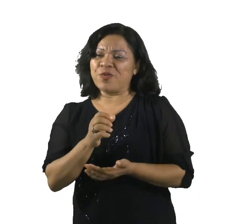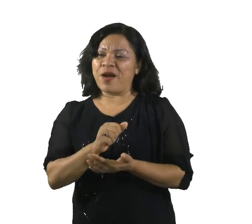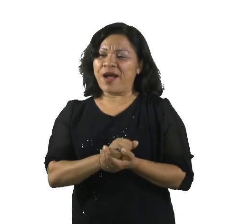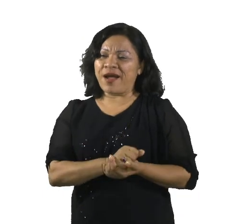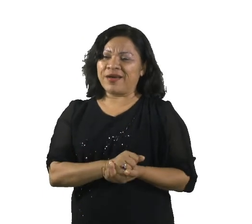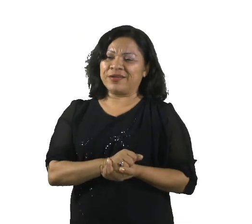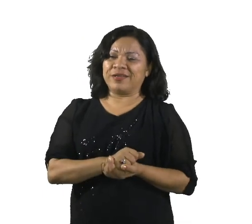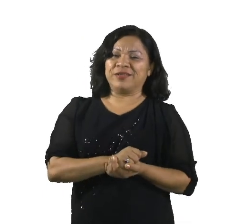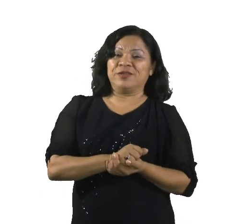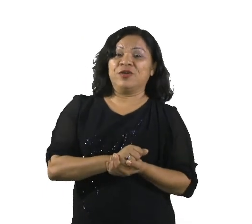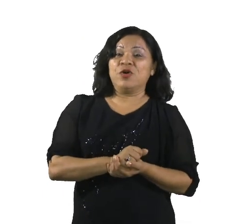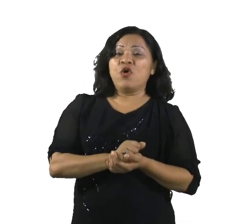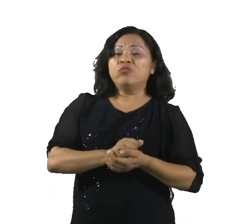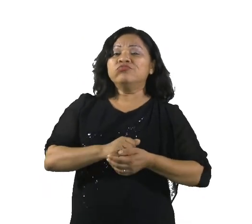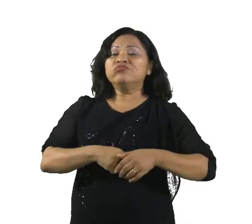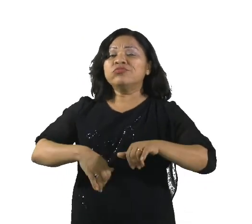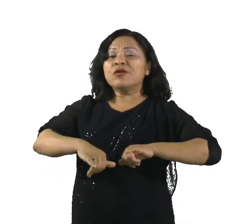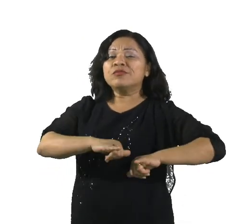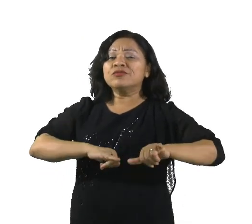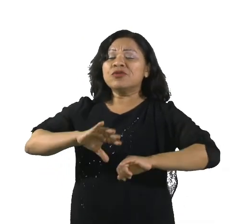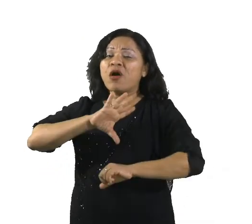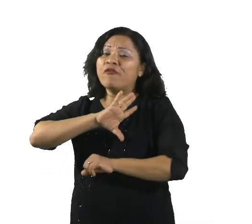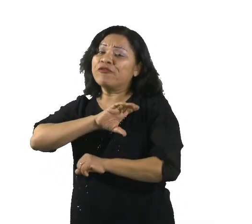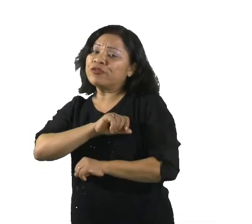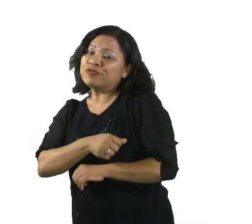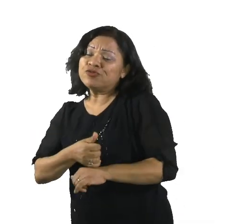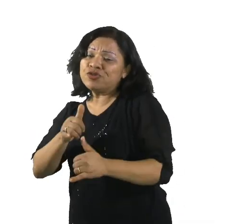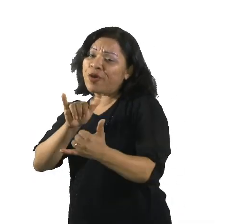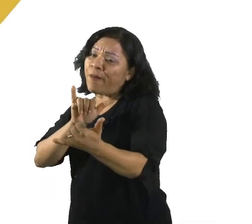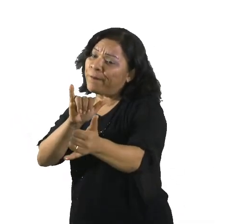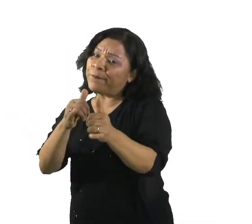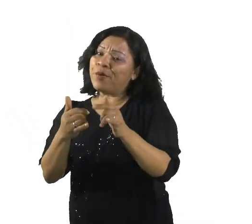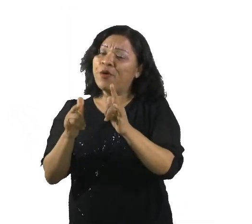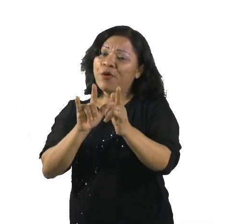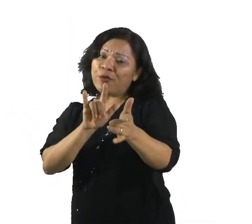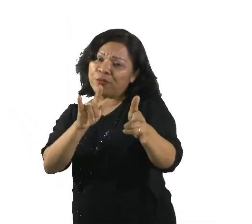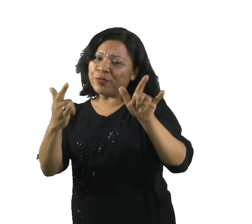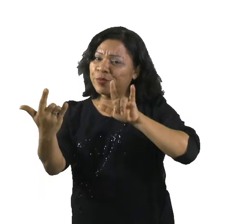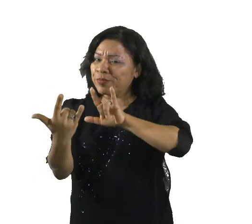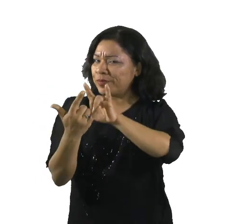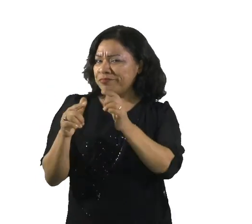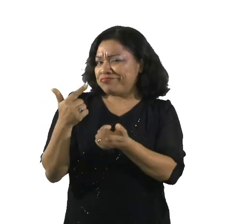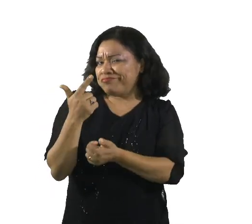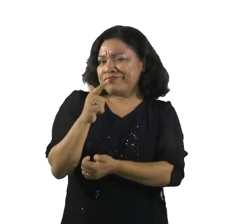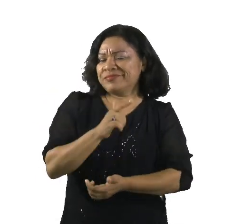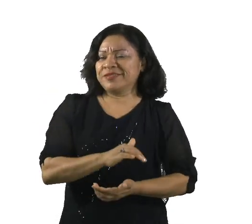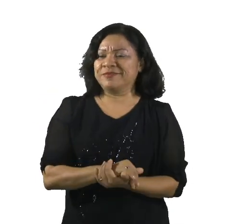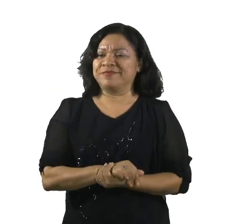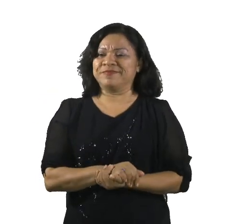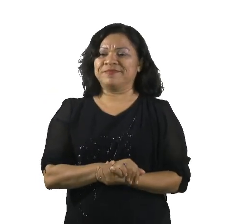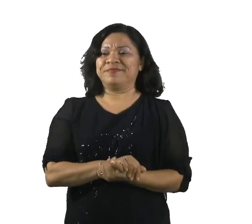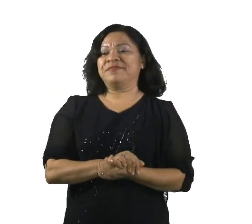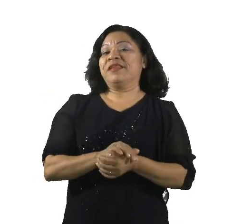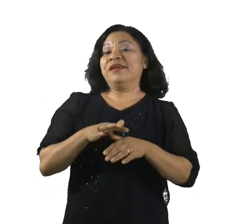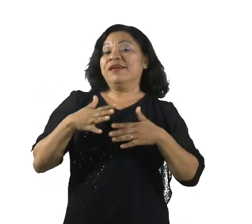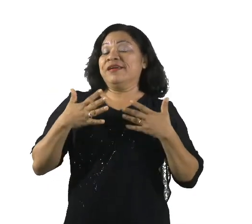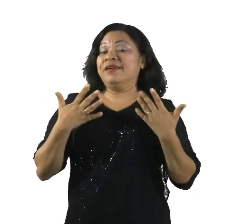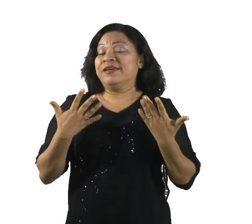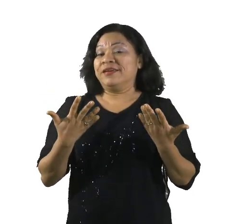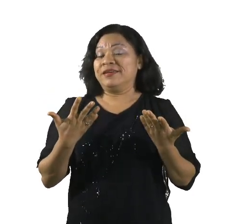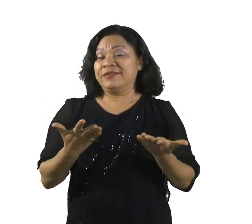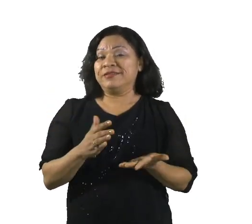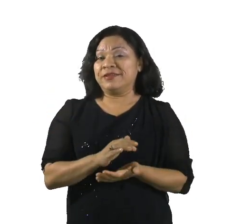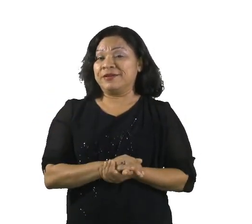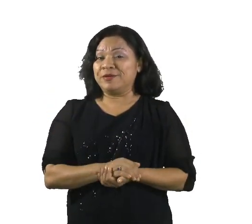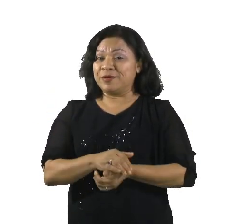não correspondidos, prometidos para quem não amam. E encantados nesse bosque, passam a sofrer de